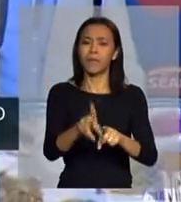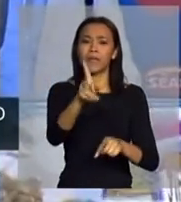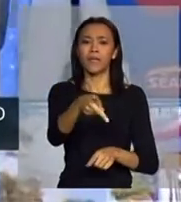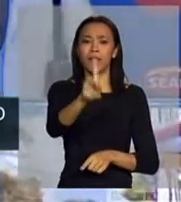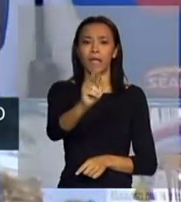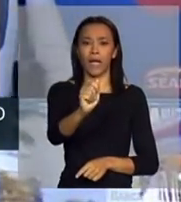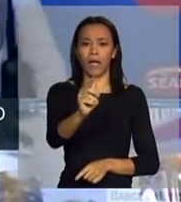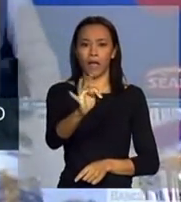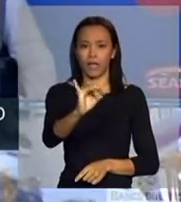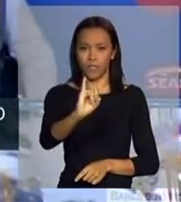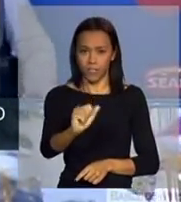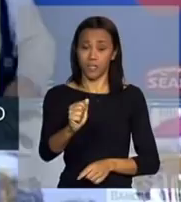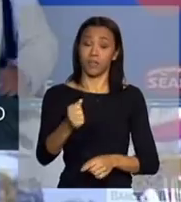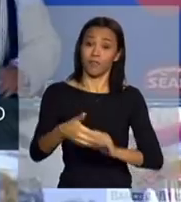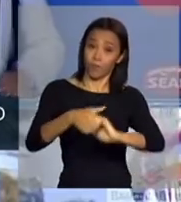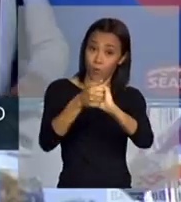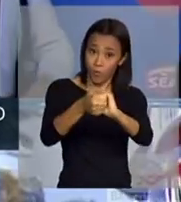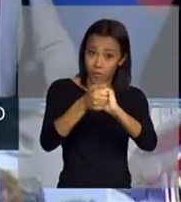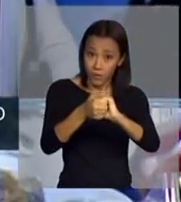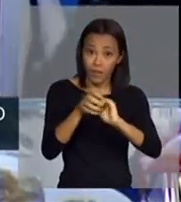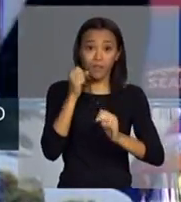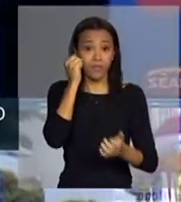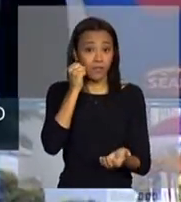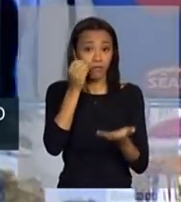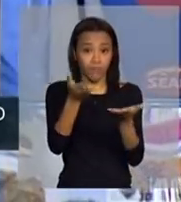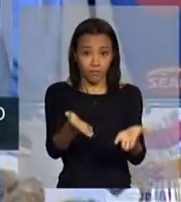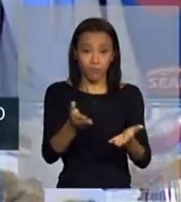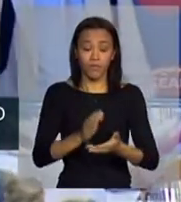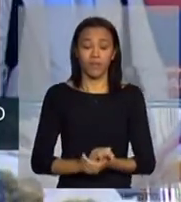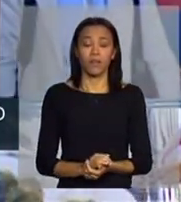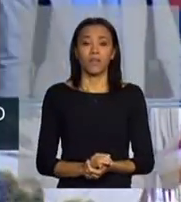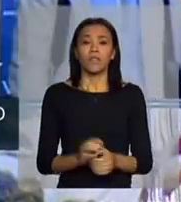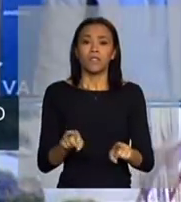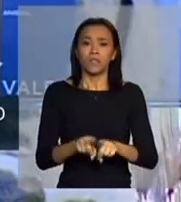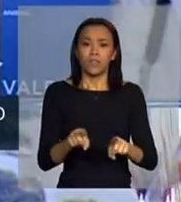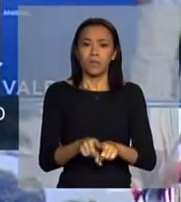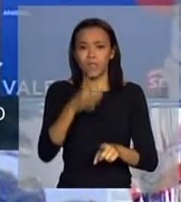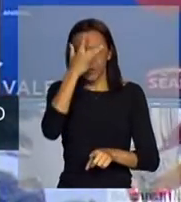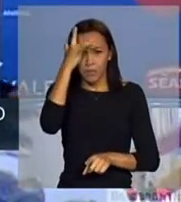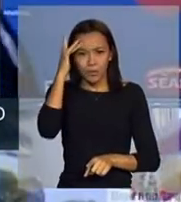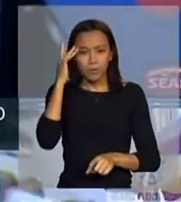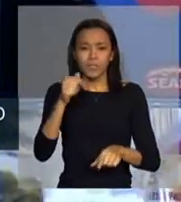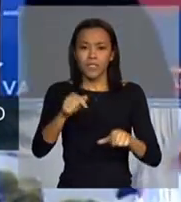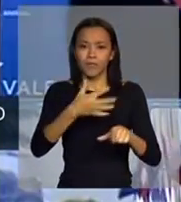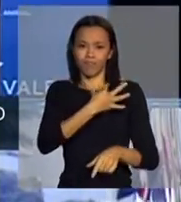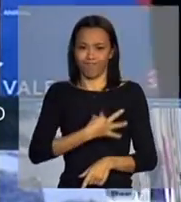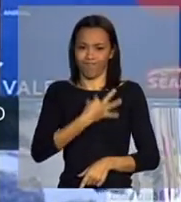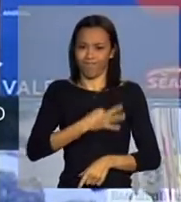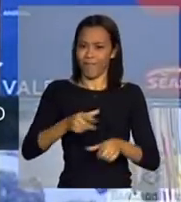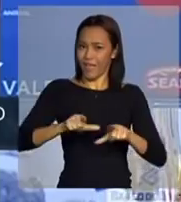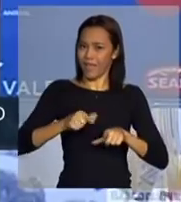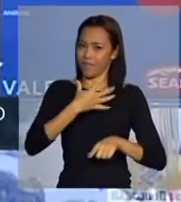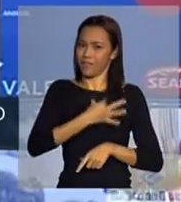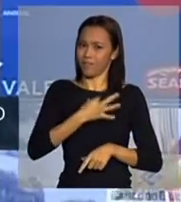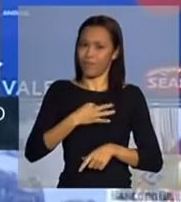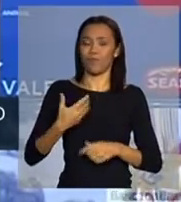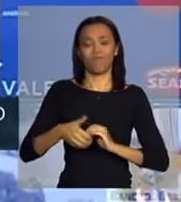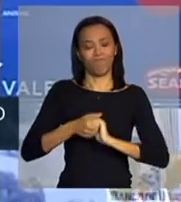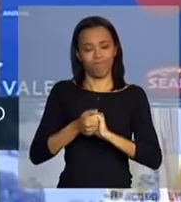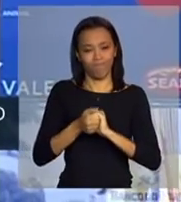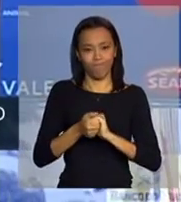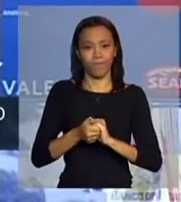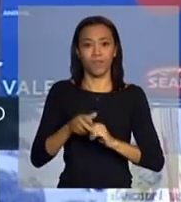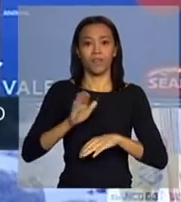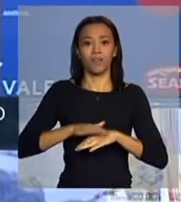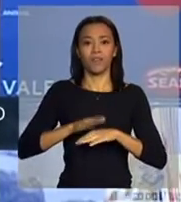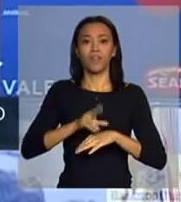senadora, nosso querido senador Aécio Neves, cumprimentar os homenageados, faço isso com a permissão de todos, em nome